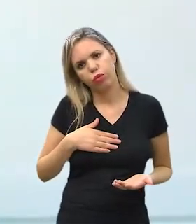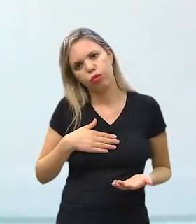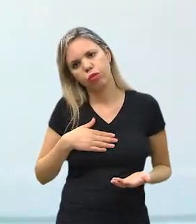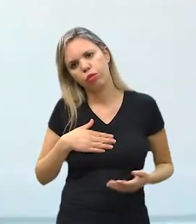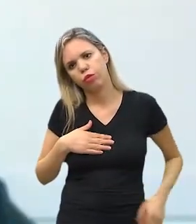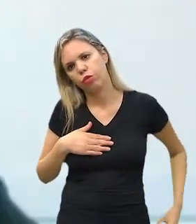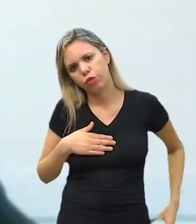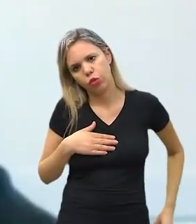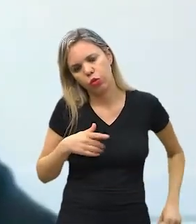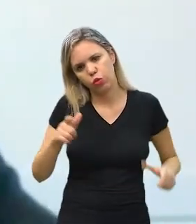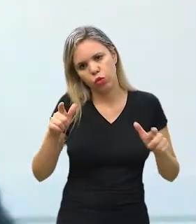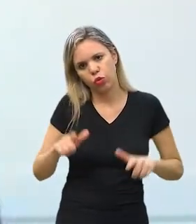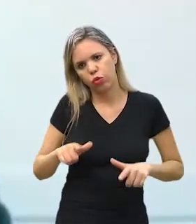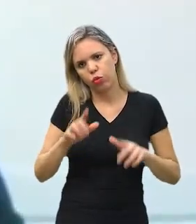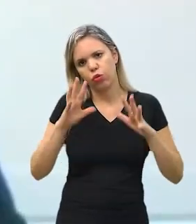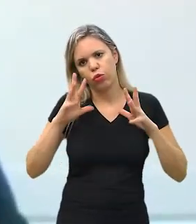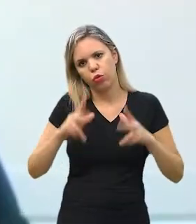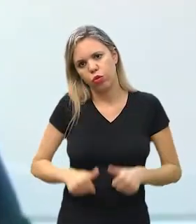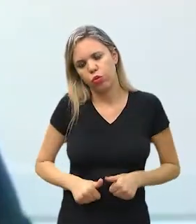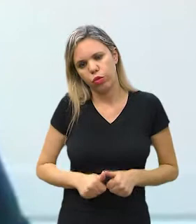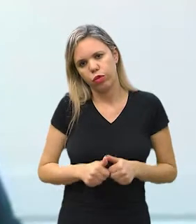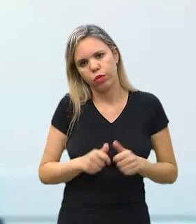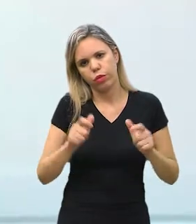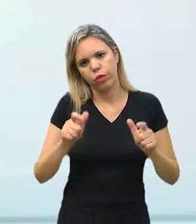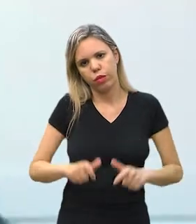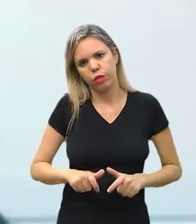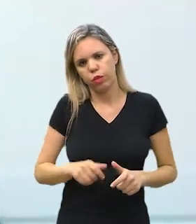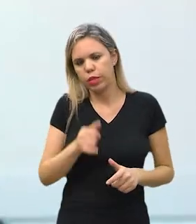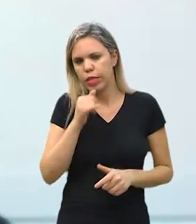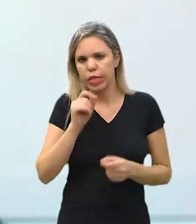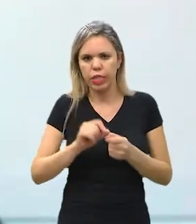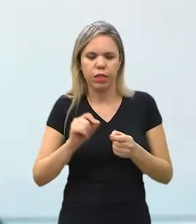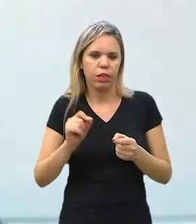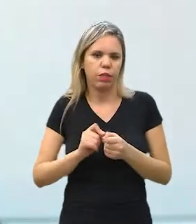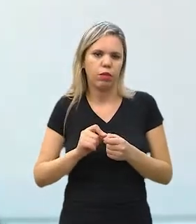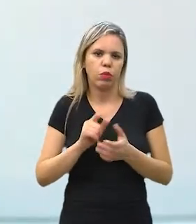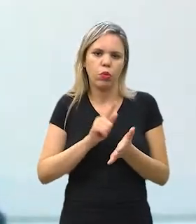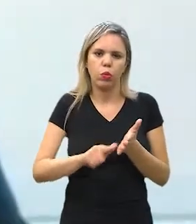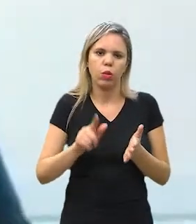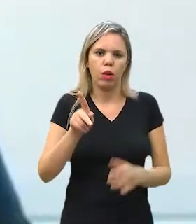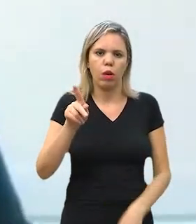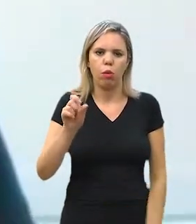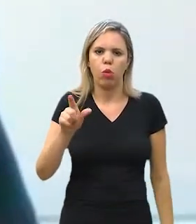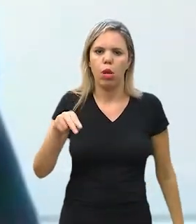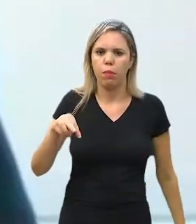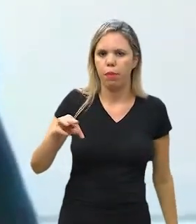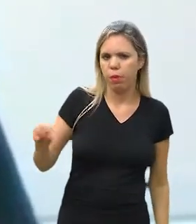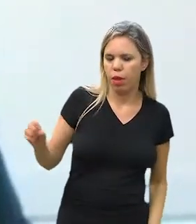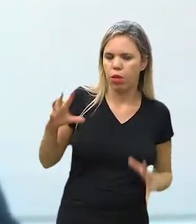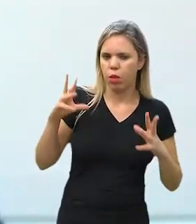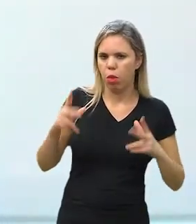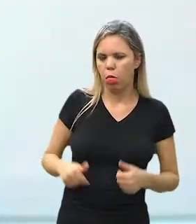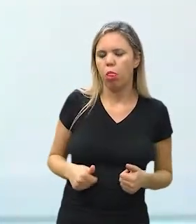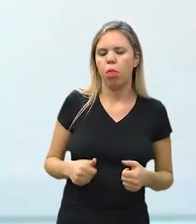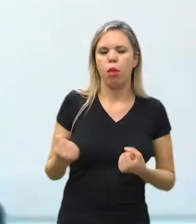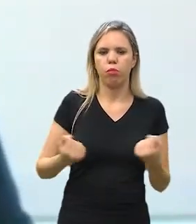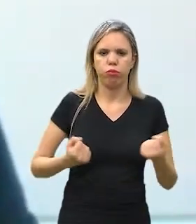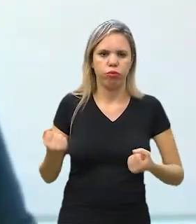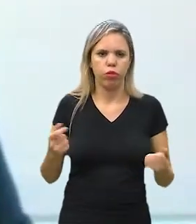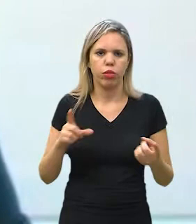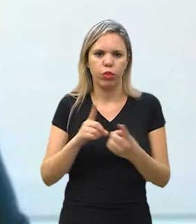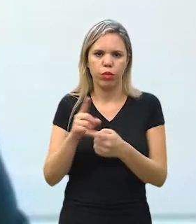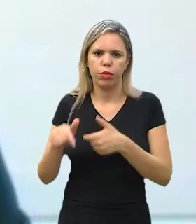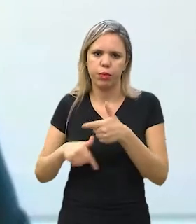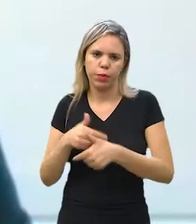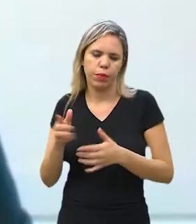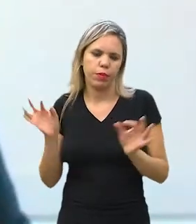de estética, a gente gostaria de um bom lugar para fazer uma boa limpeza, a gente gostaria de fazer polimento, enfim, todos